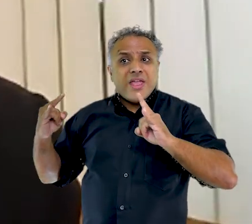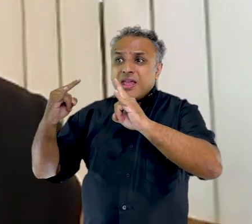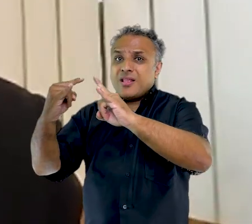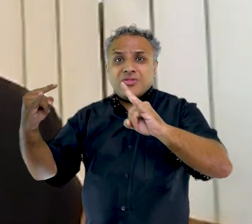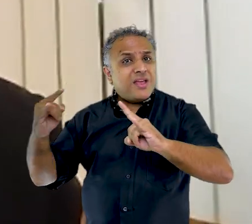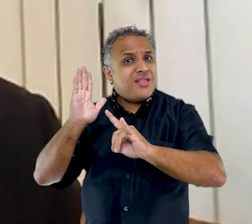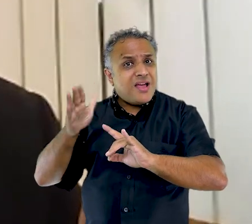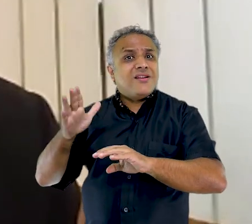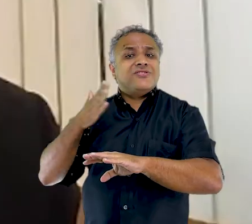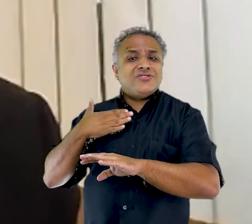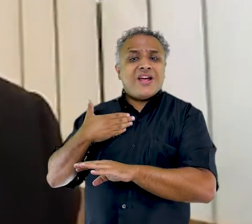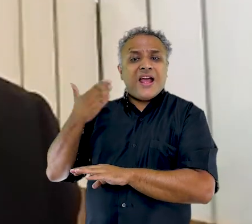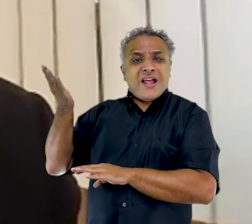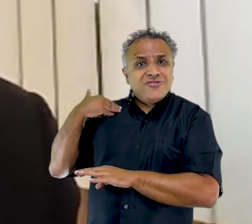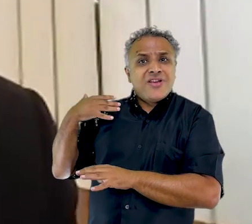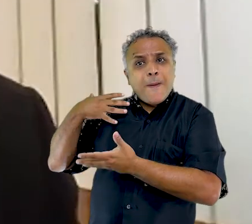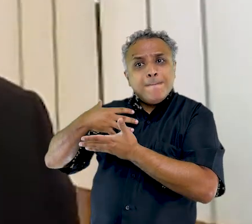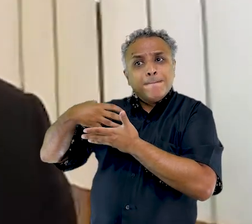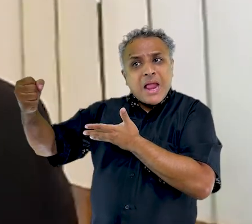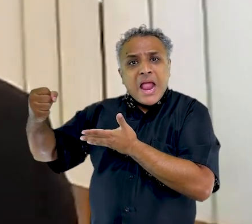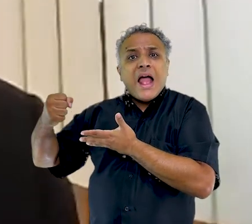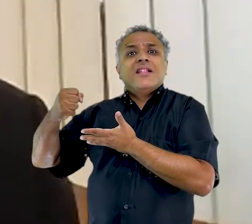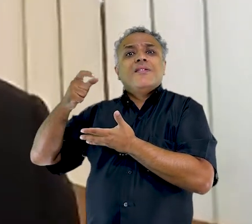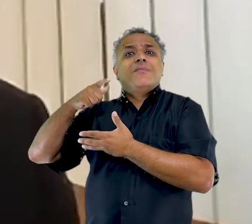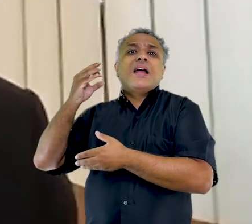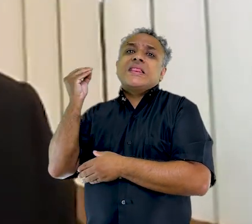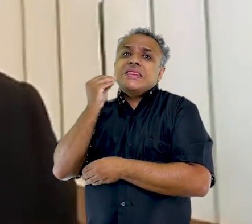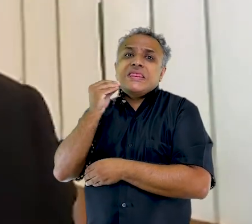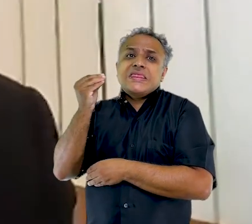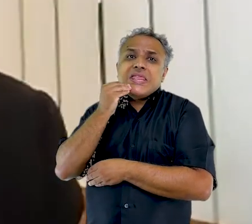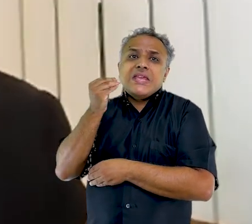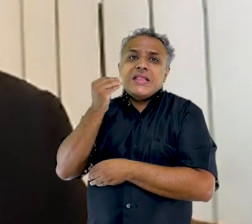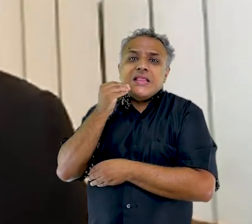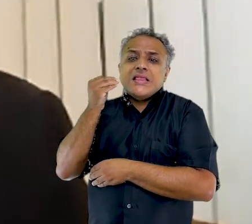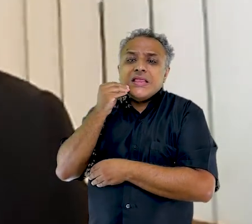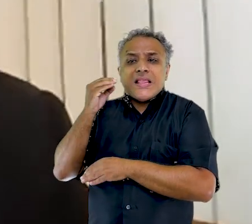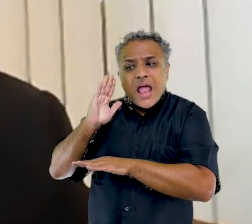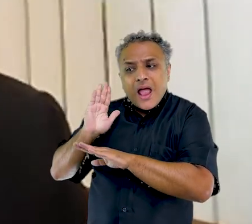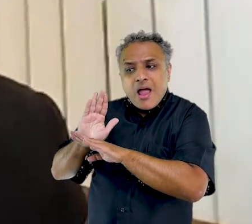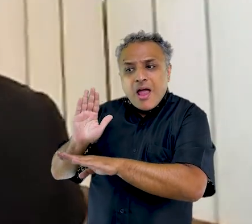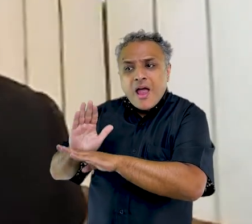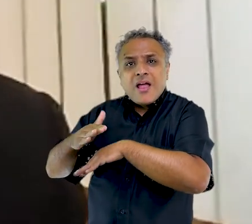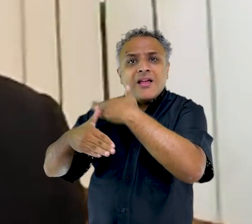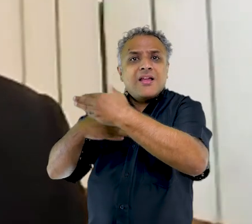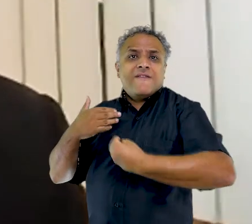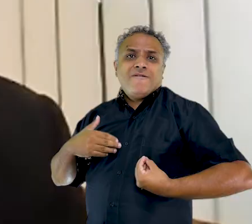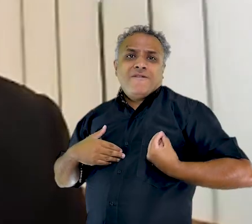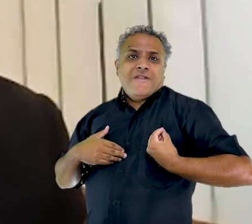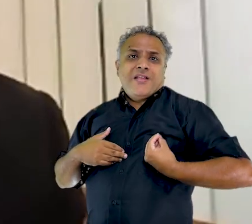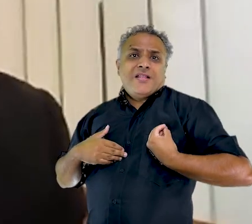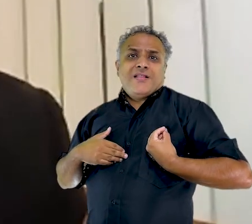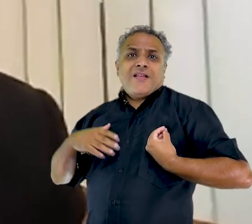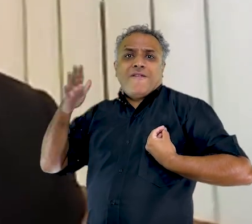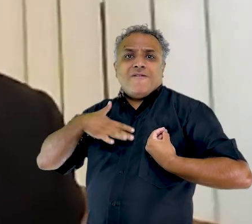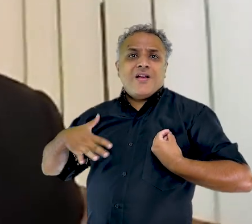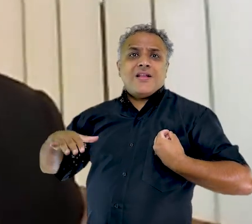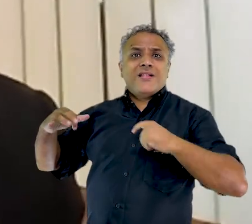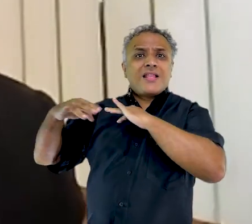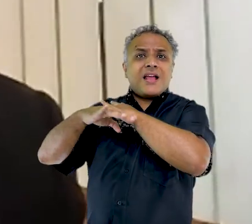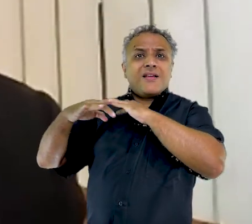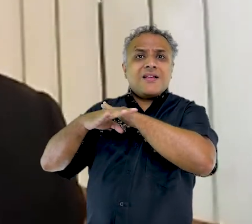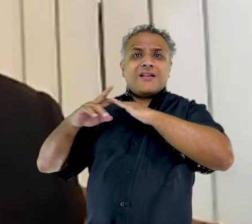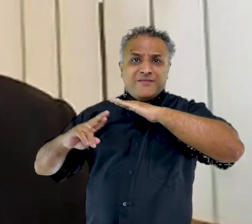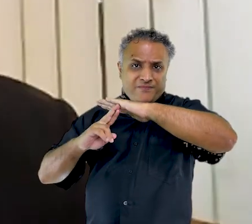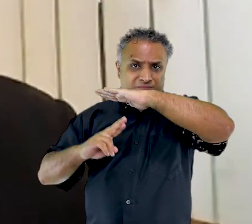pessoas que já tinham sido resgatadas para tentar fazer com que as vidas fossem salvas na capital de Roraima, que é